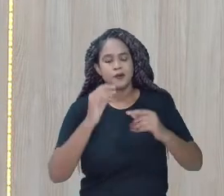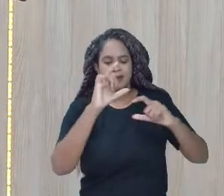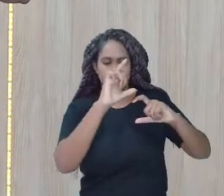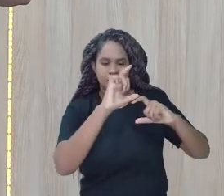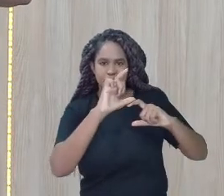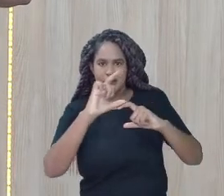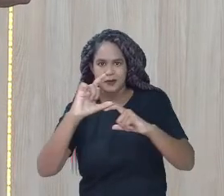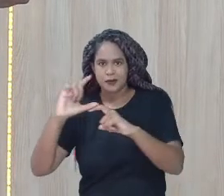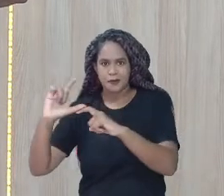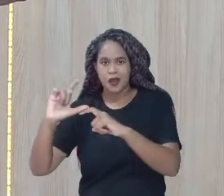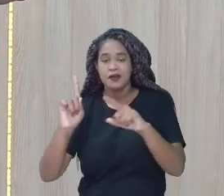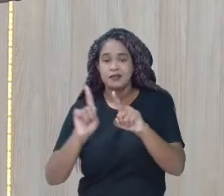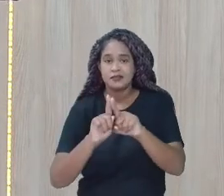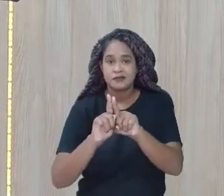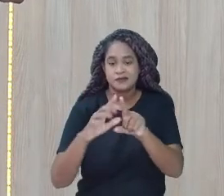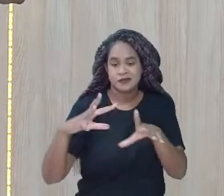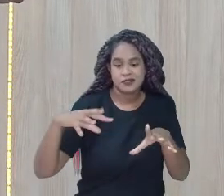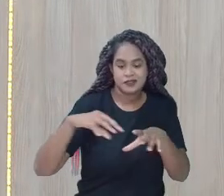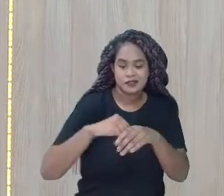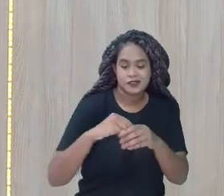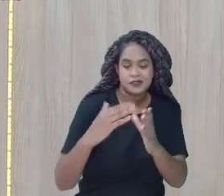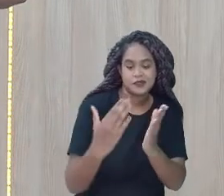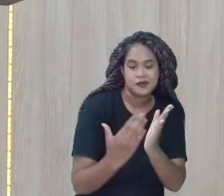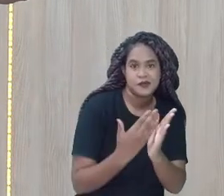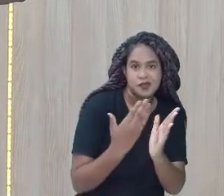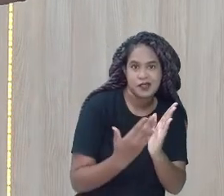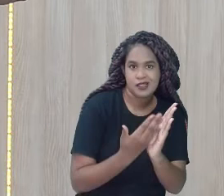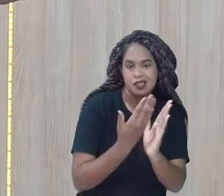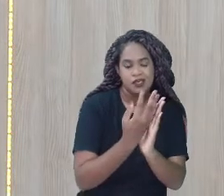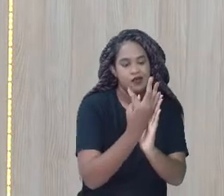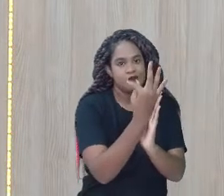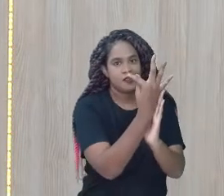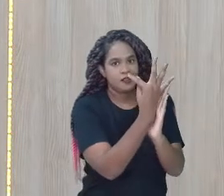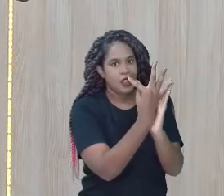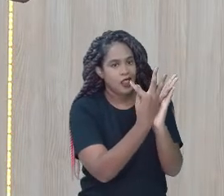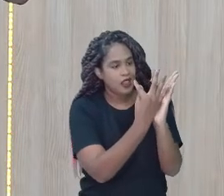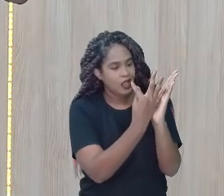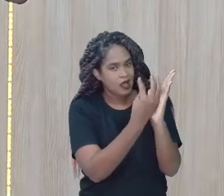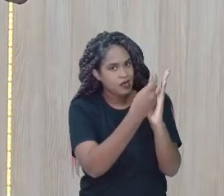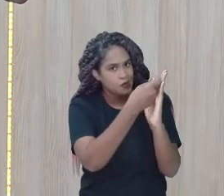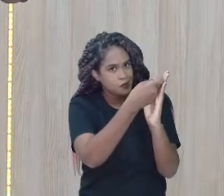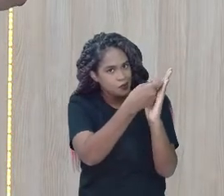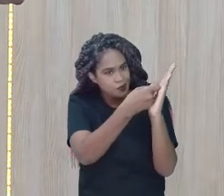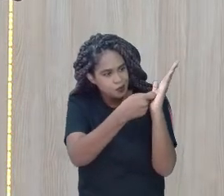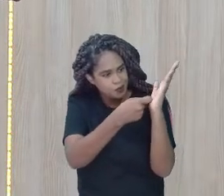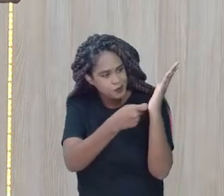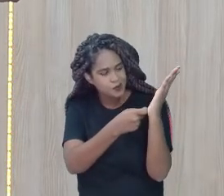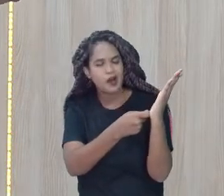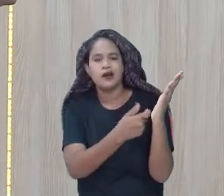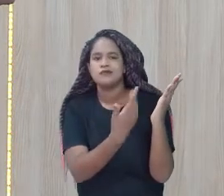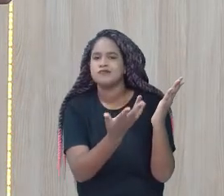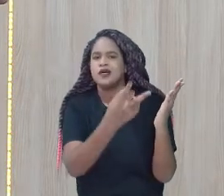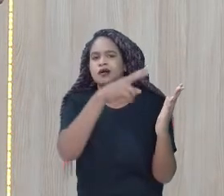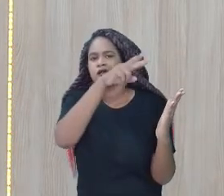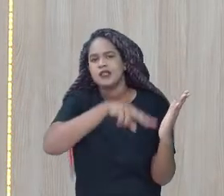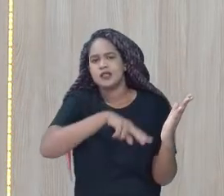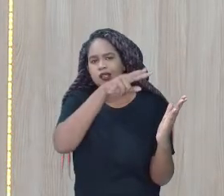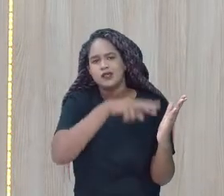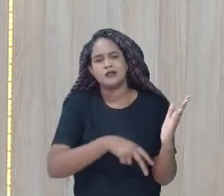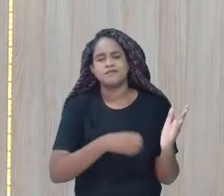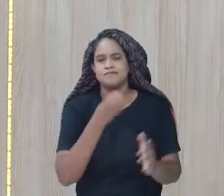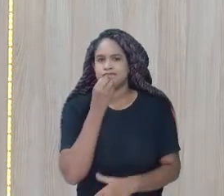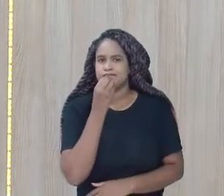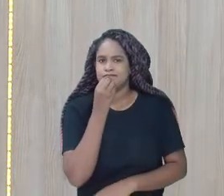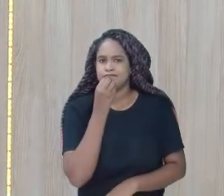histórias contadas no livro de forma, não é? Só escrita. Então, ler é sempre